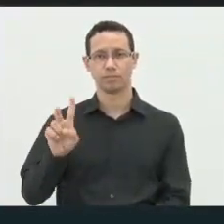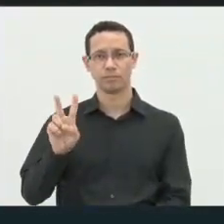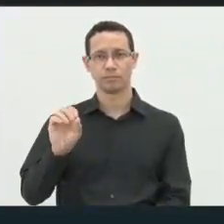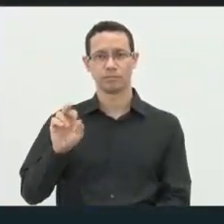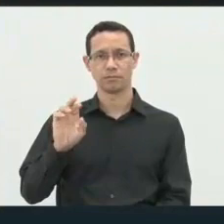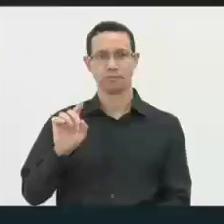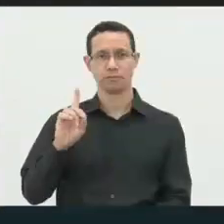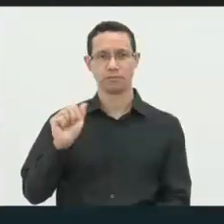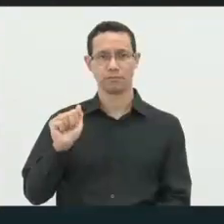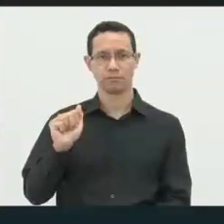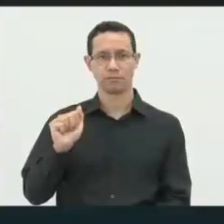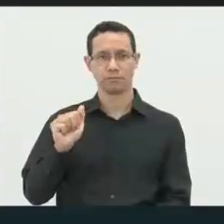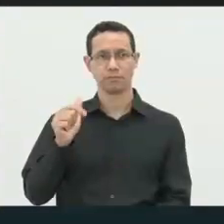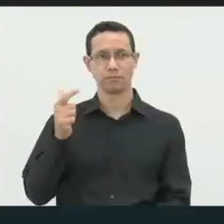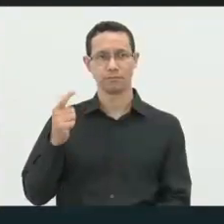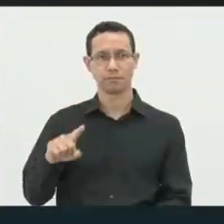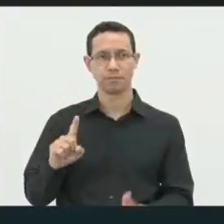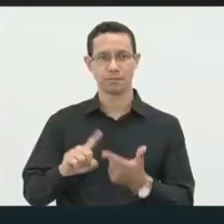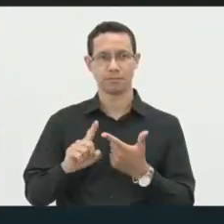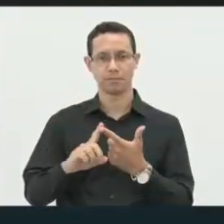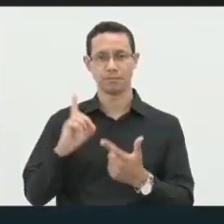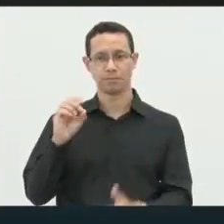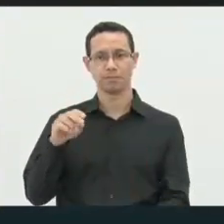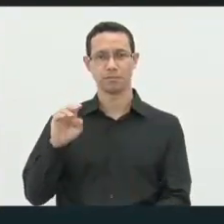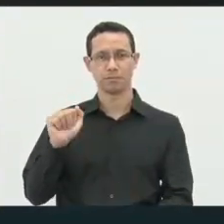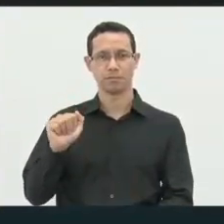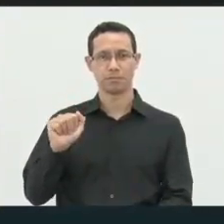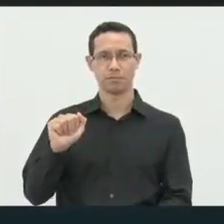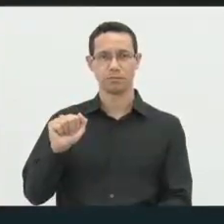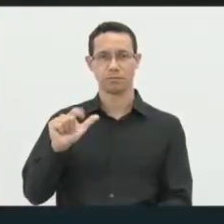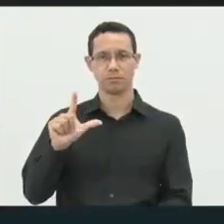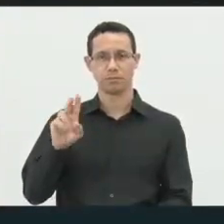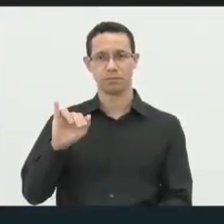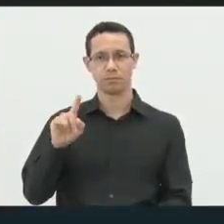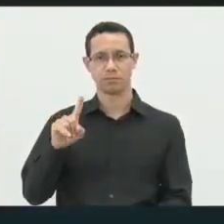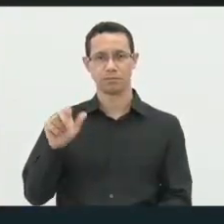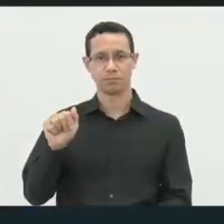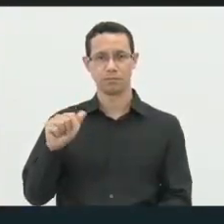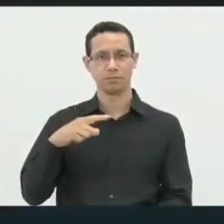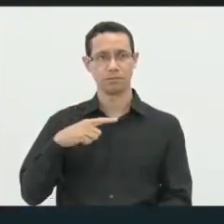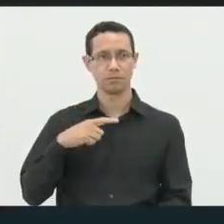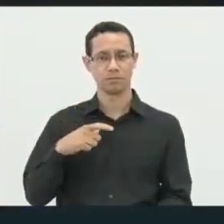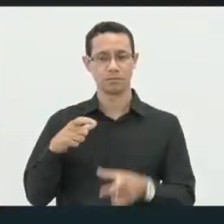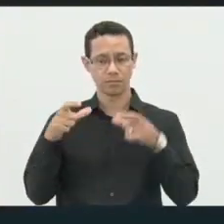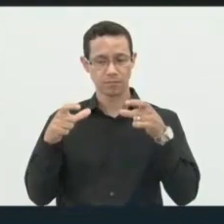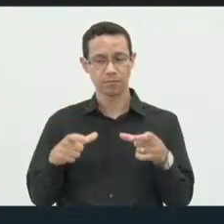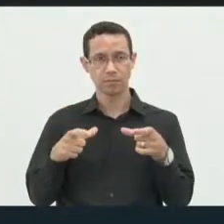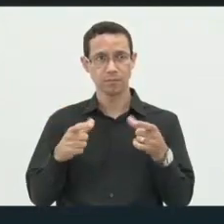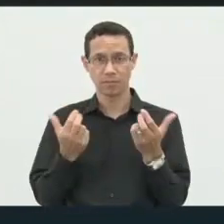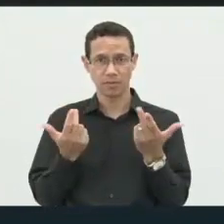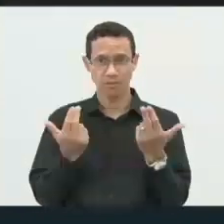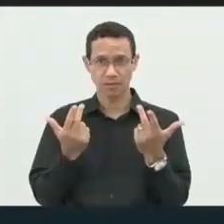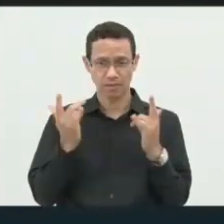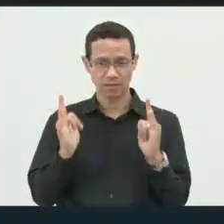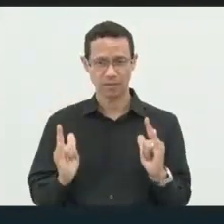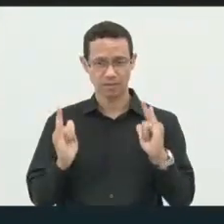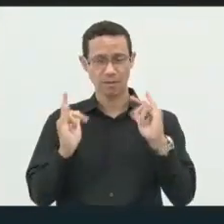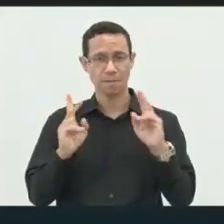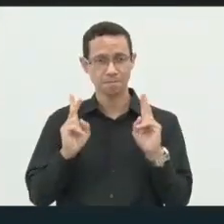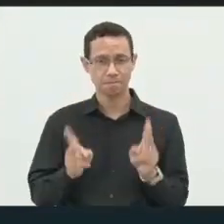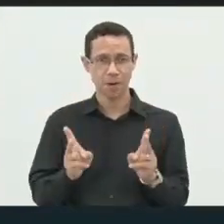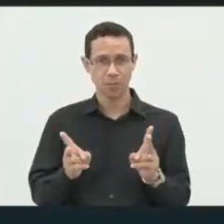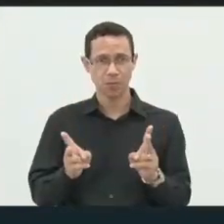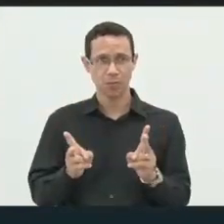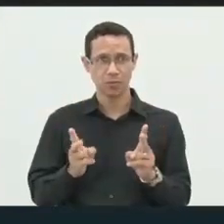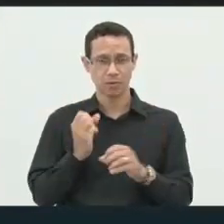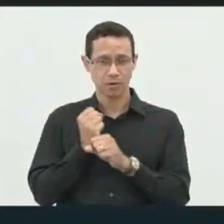a UBS Dona Luiza que estavam no mesmo espaço físico no mesmo equipamento e há anos